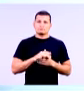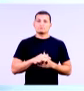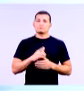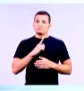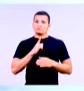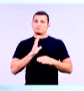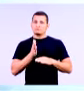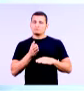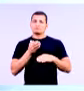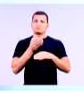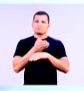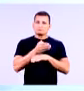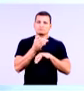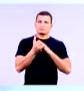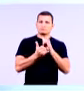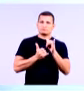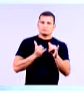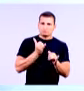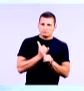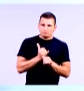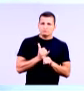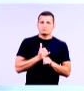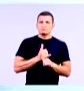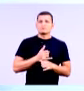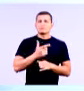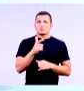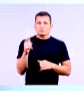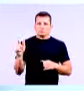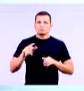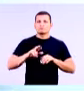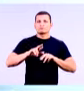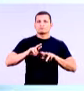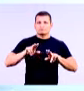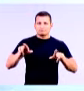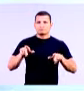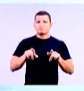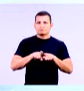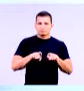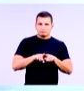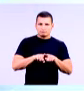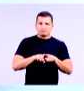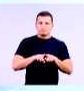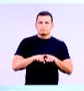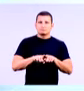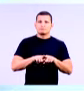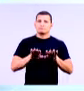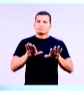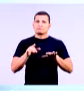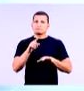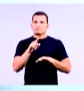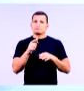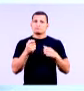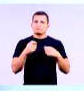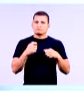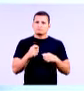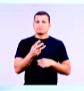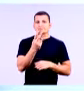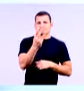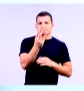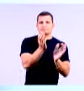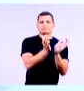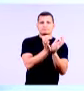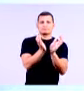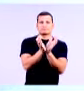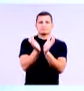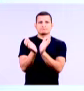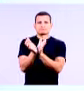acesso à internet e outros... E outros recursos, mas ainda assim você tinha as três categorias